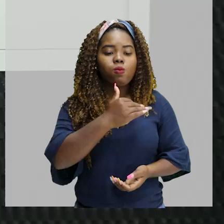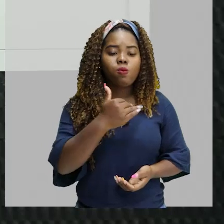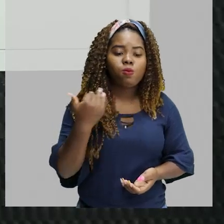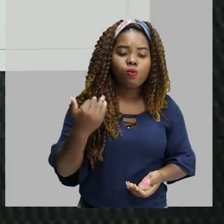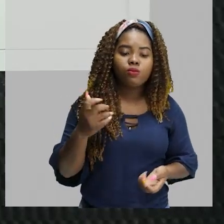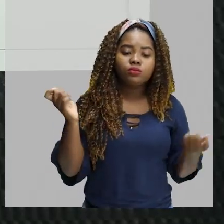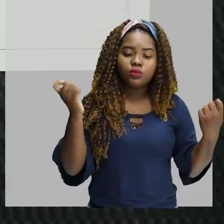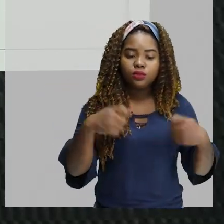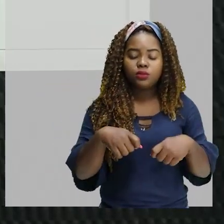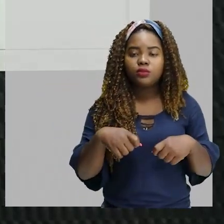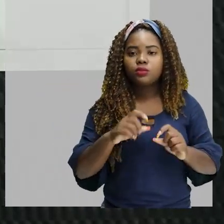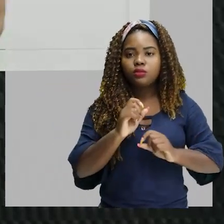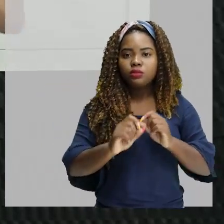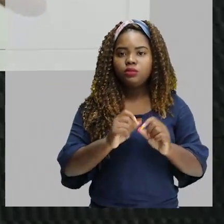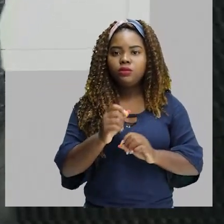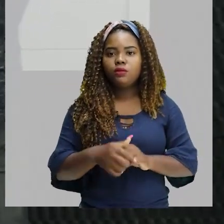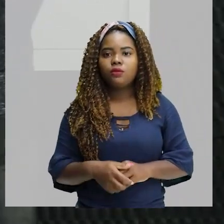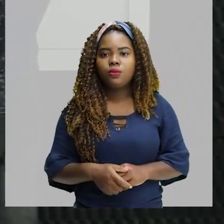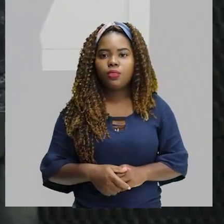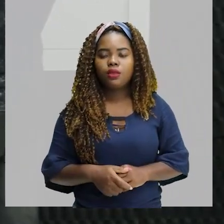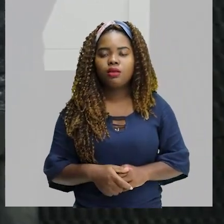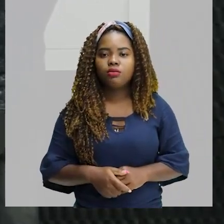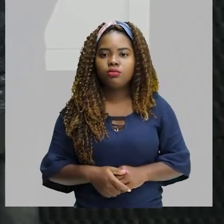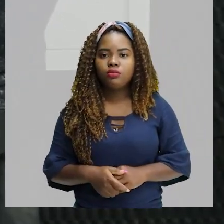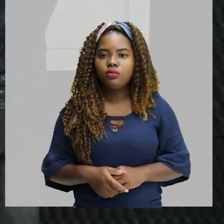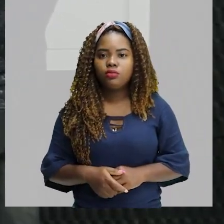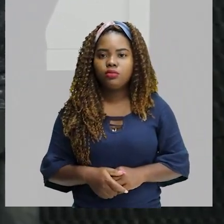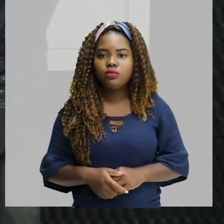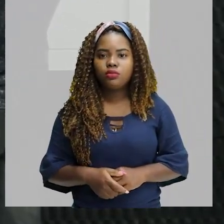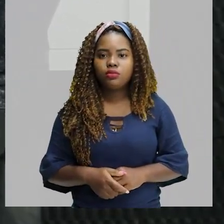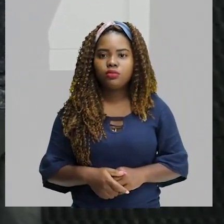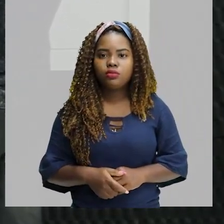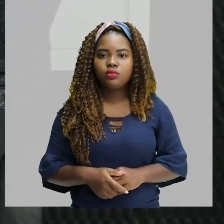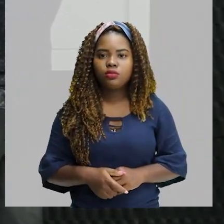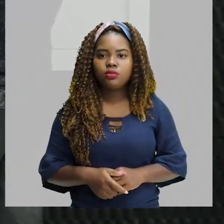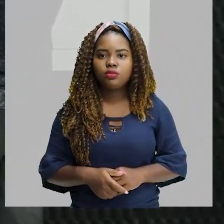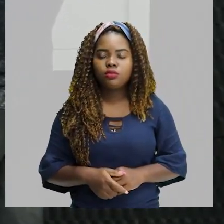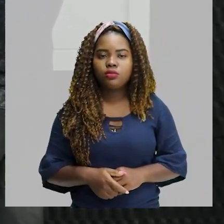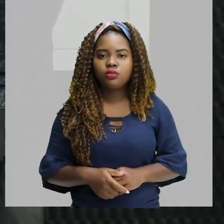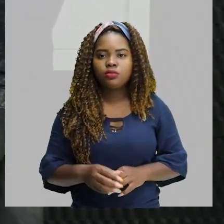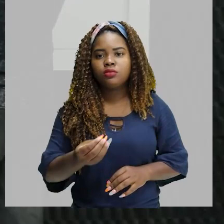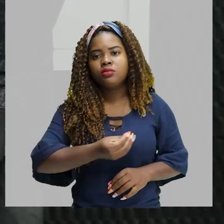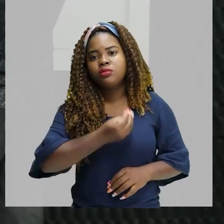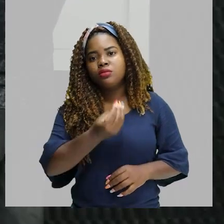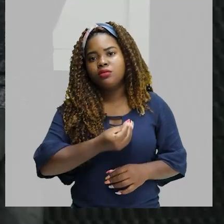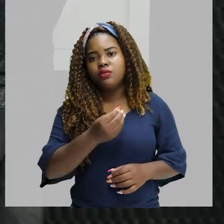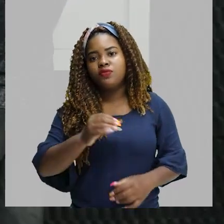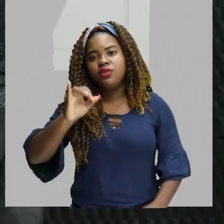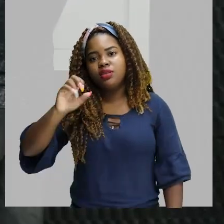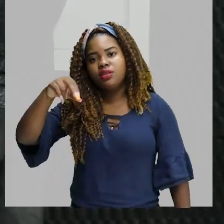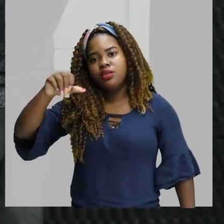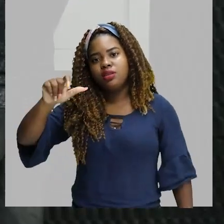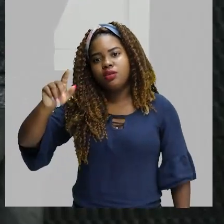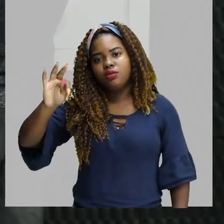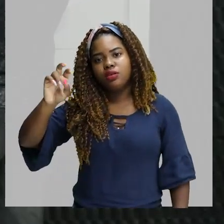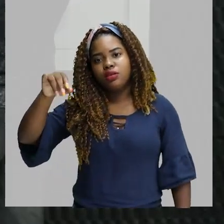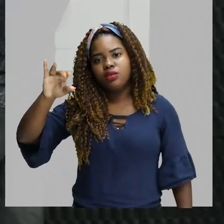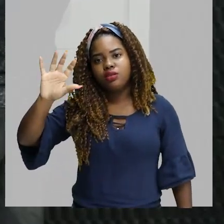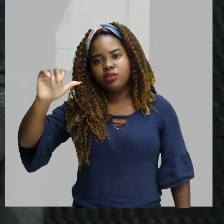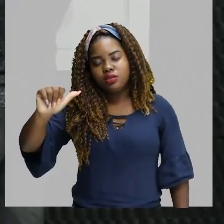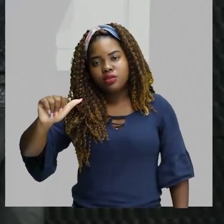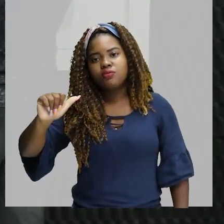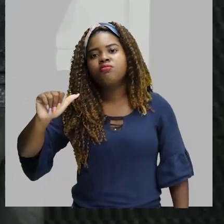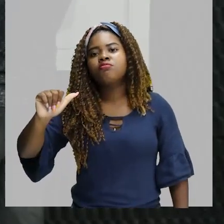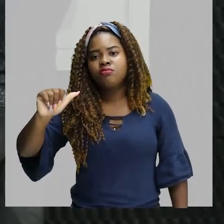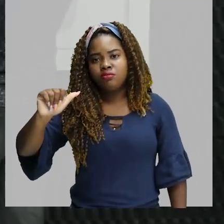se desdobrar, ou seja, esta vida aqui, ó, ela pode se desdobrar numa vida inautêntica, tá?